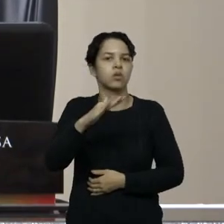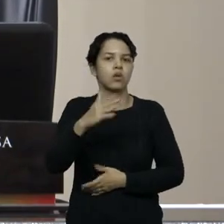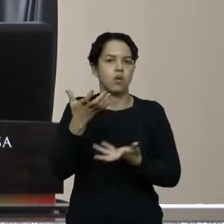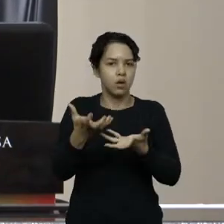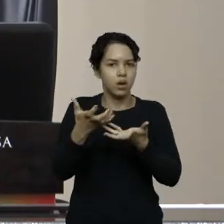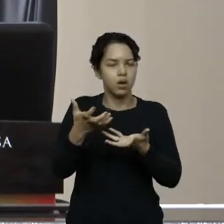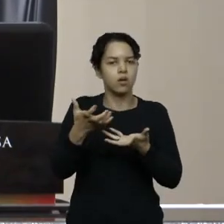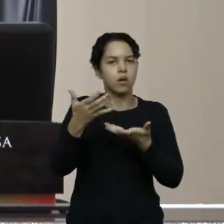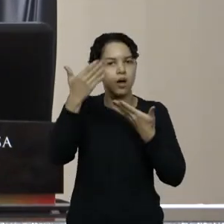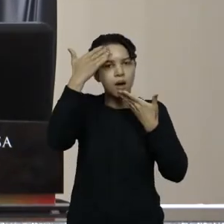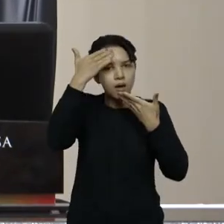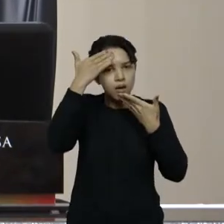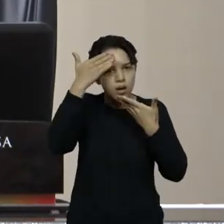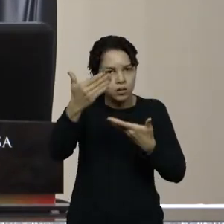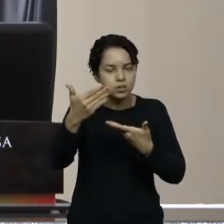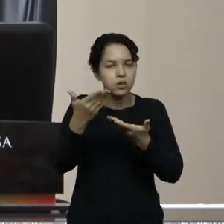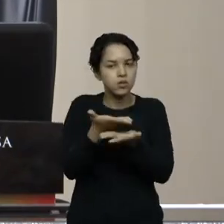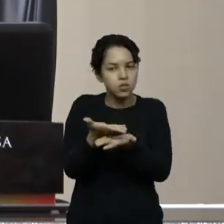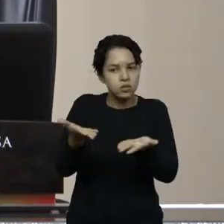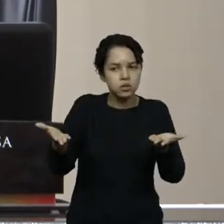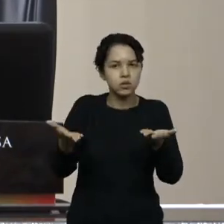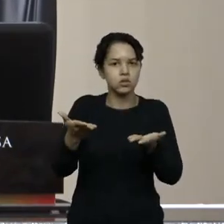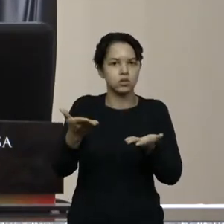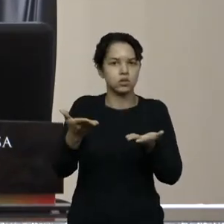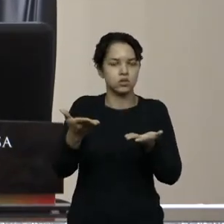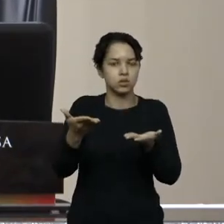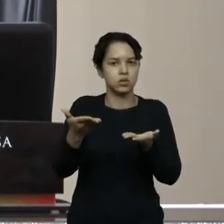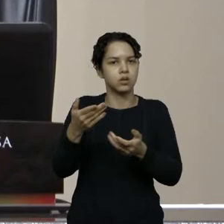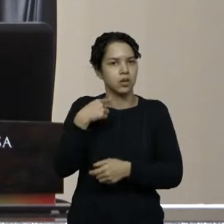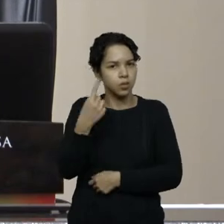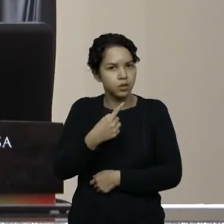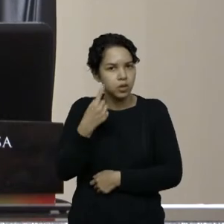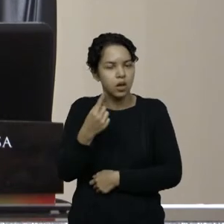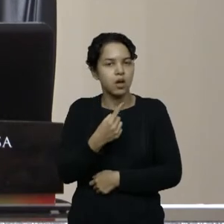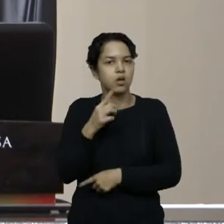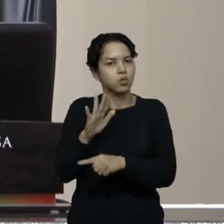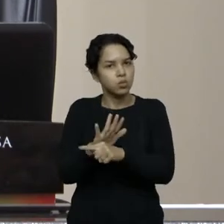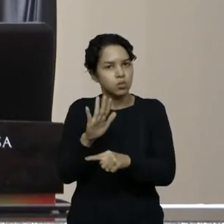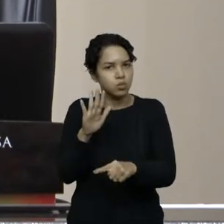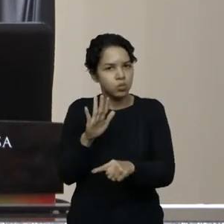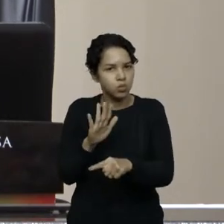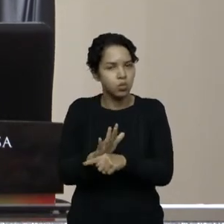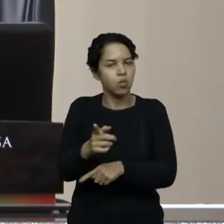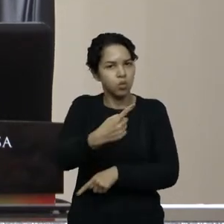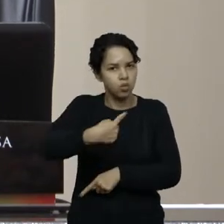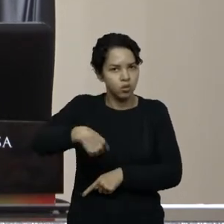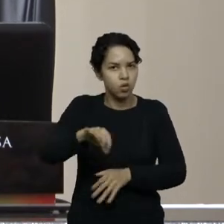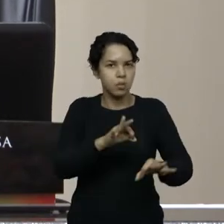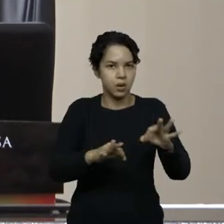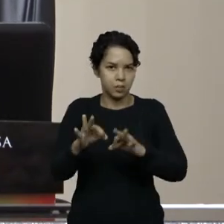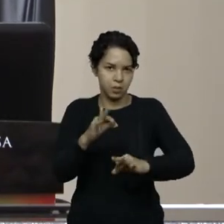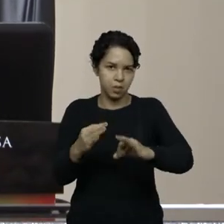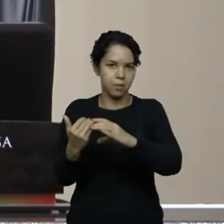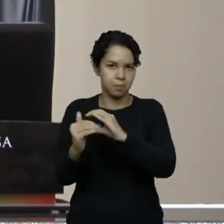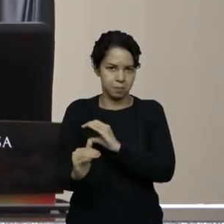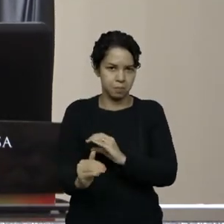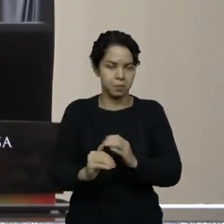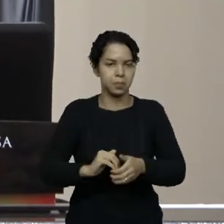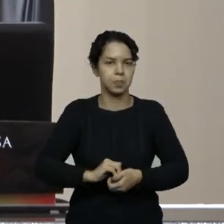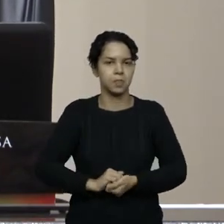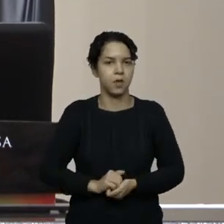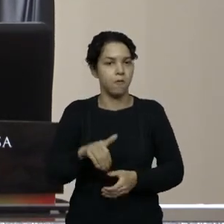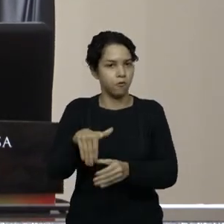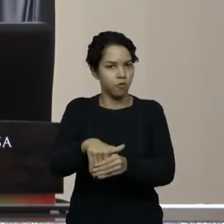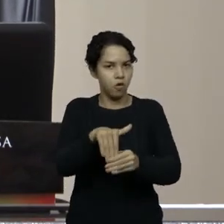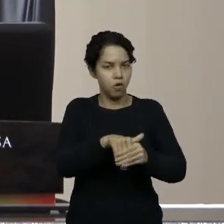agradecer todos os deputados que contribuíram para a gente fazer esse encaminhamento é para